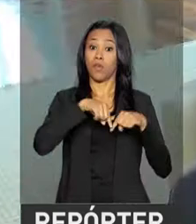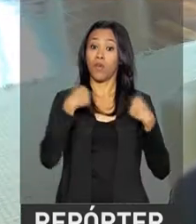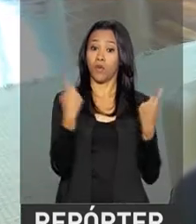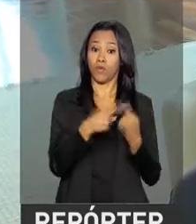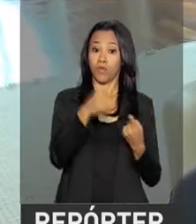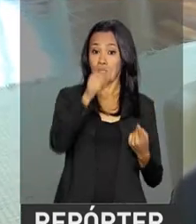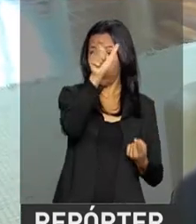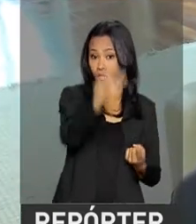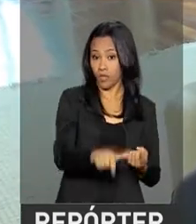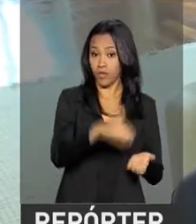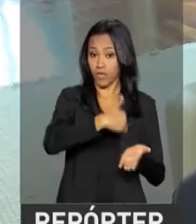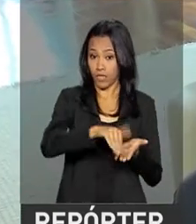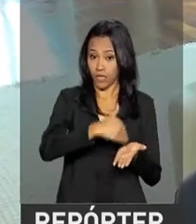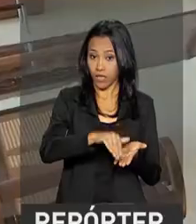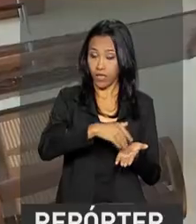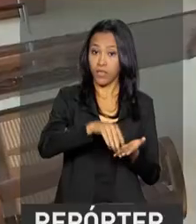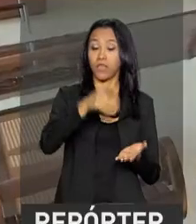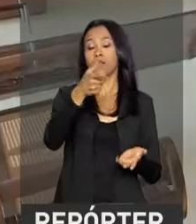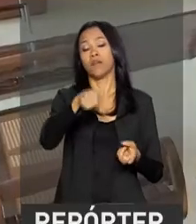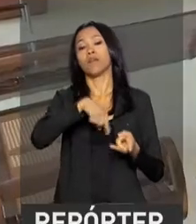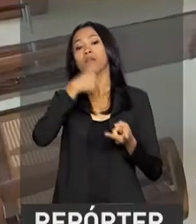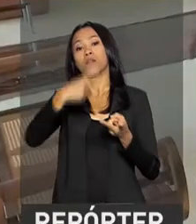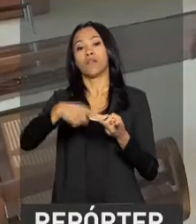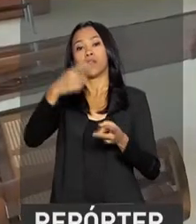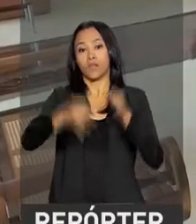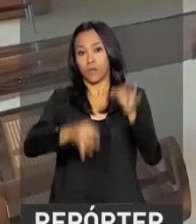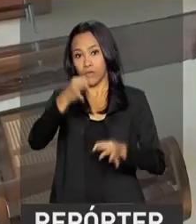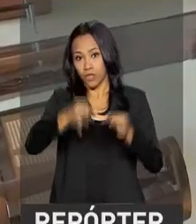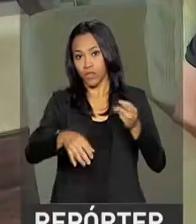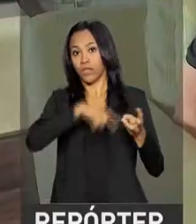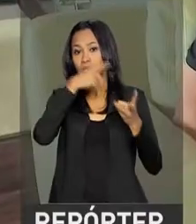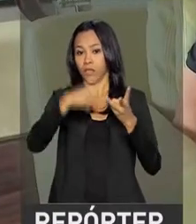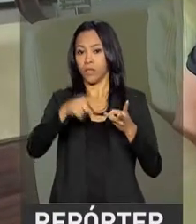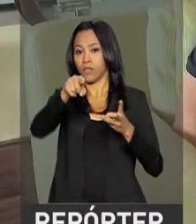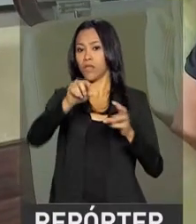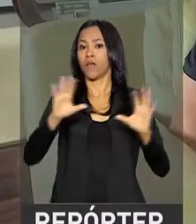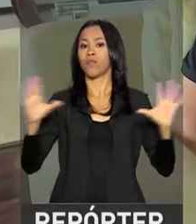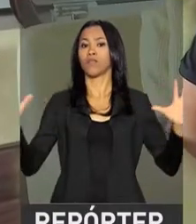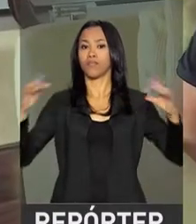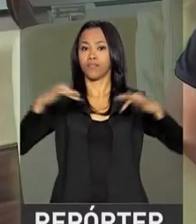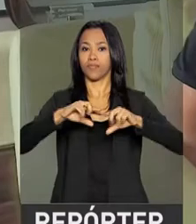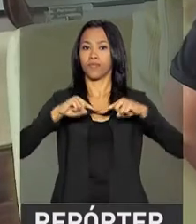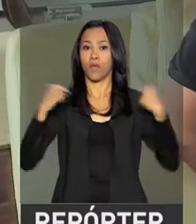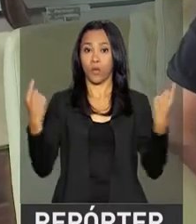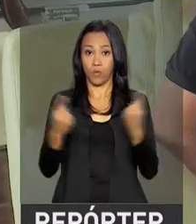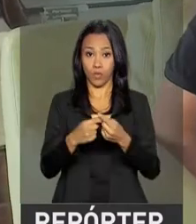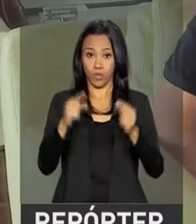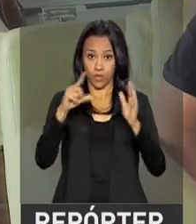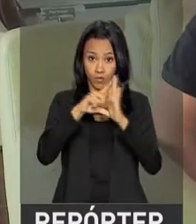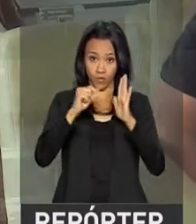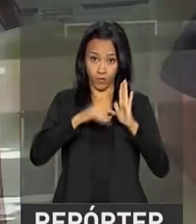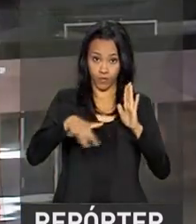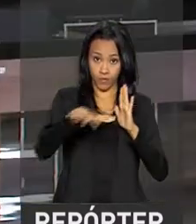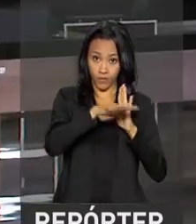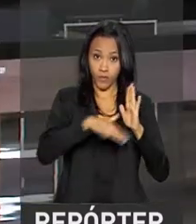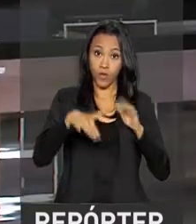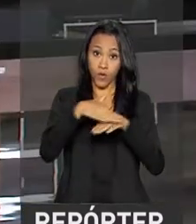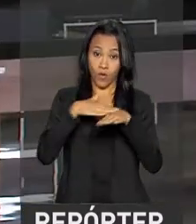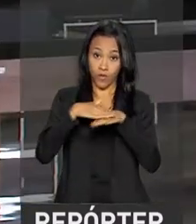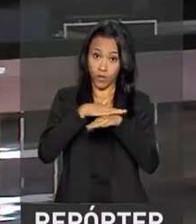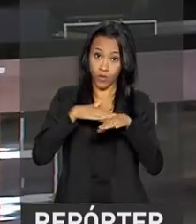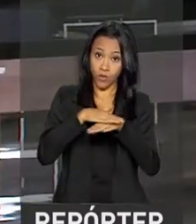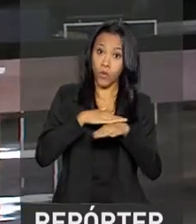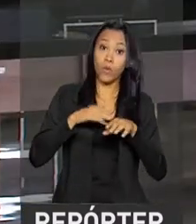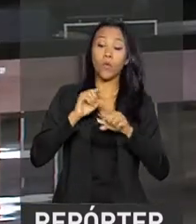moreira franco e da justiça torquato jardim no palácio da alvorada pelo twitter o presidente disse que a reunião foi